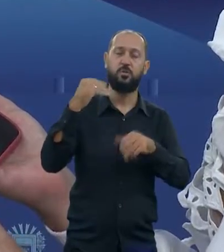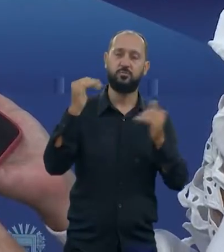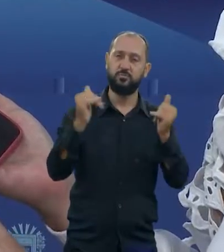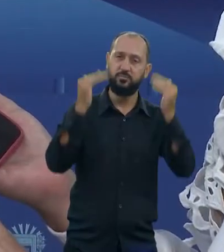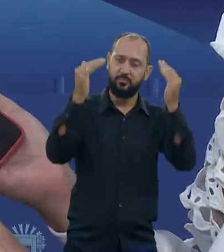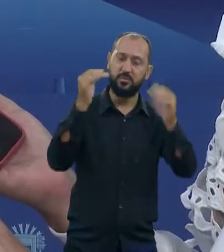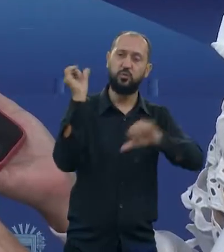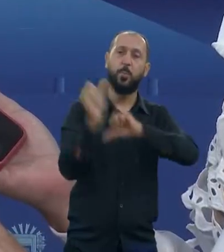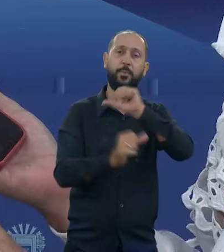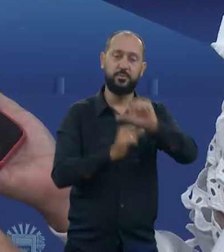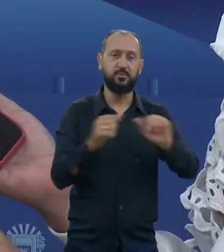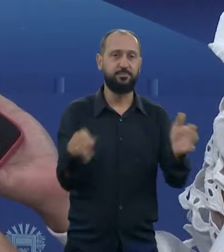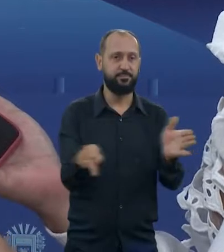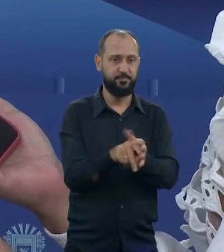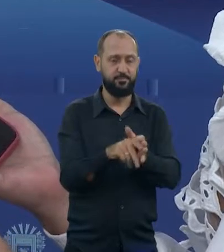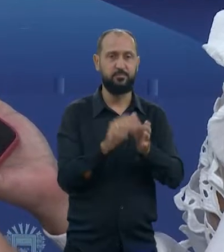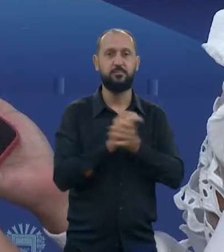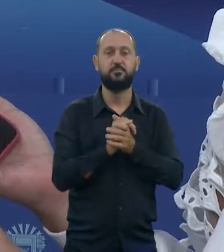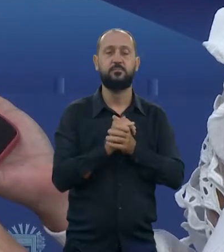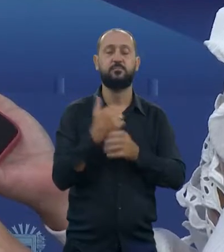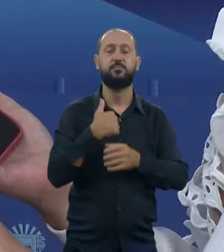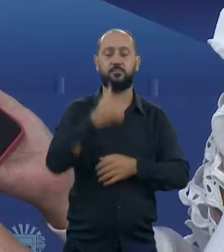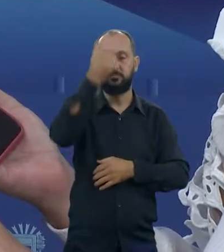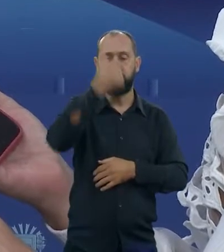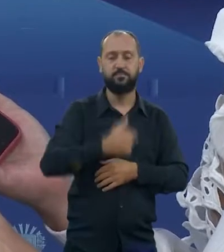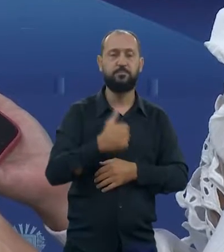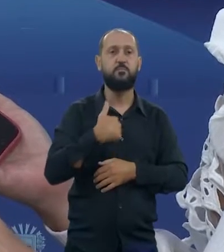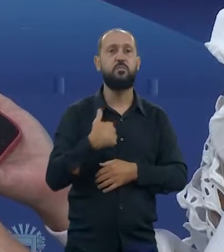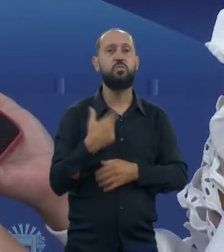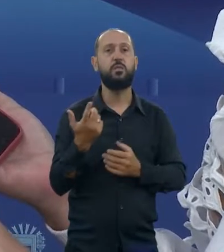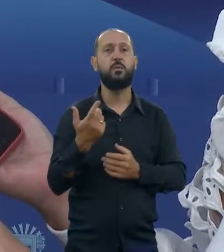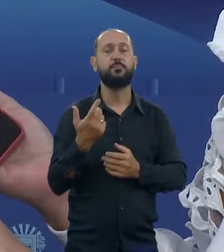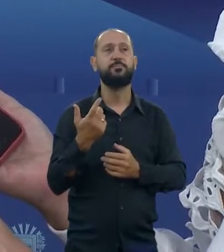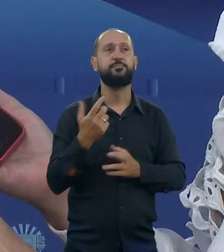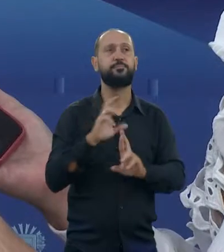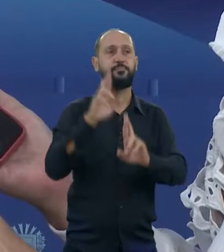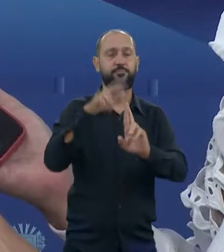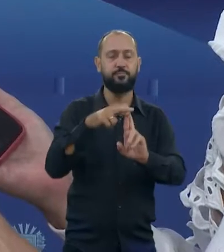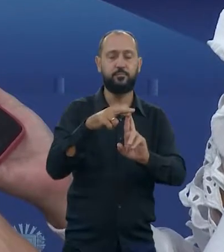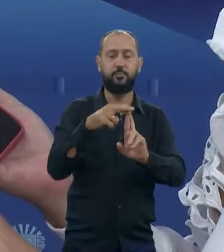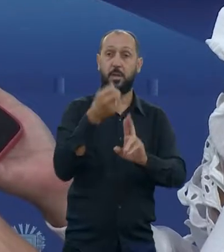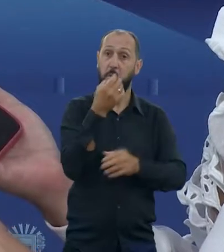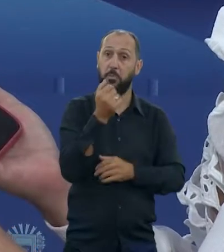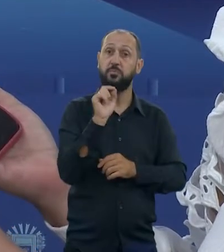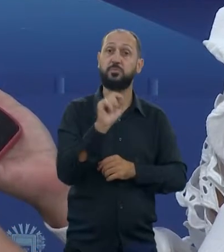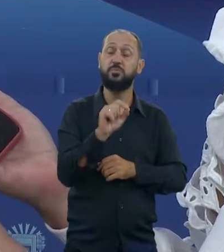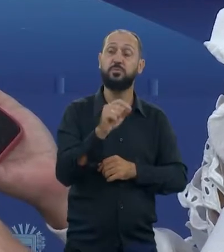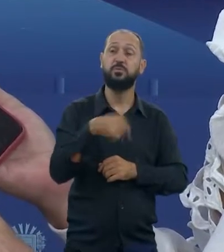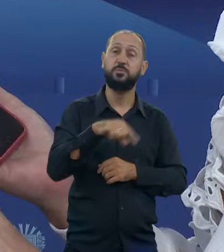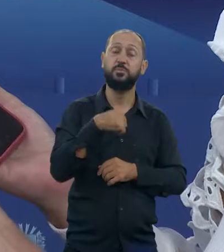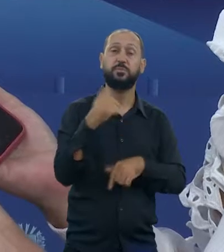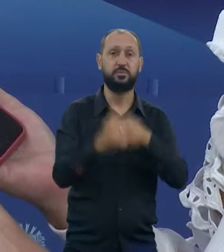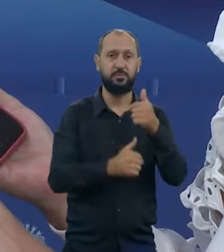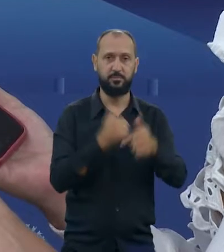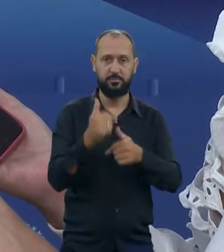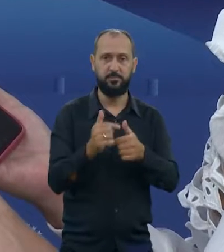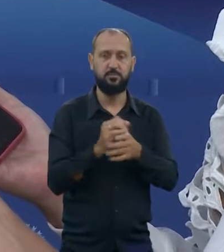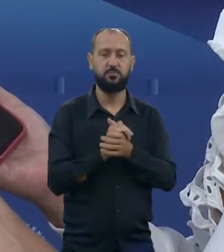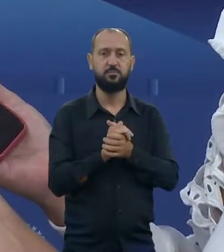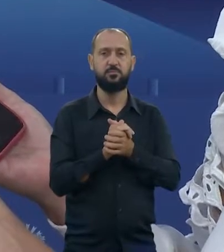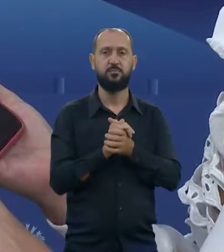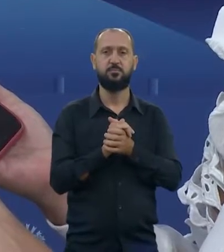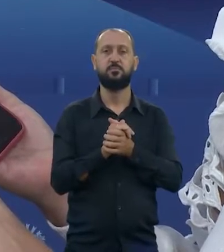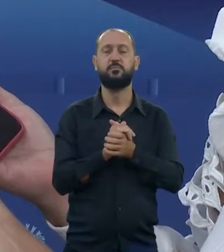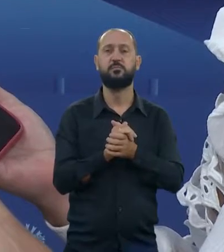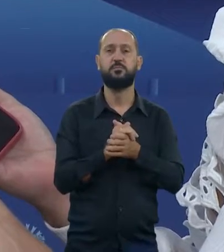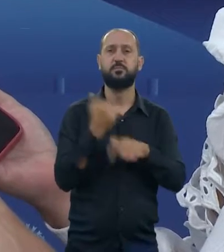princípios divinos, fazer a sua própria mudança. Isso, né, deu assim, um grande reflexo, né, positivo, tanto no meu